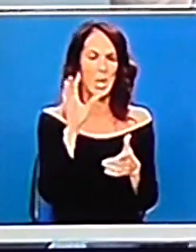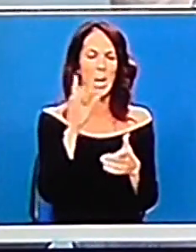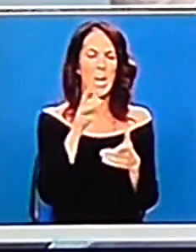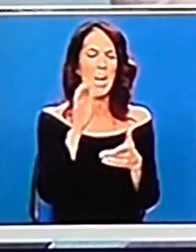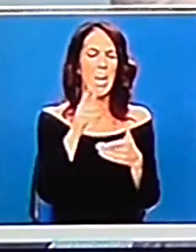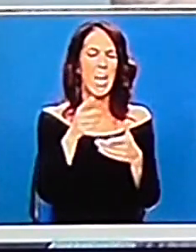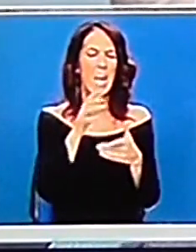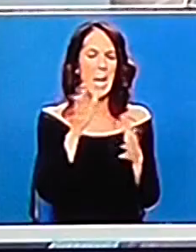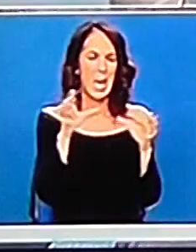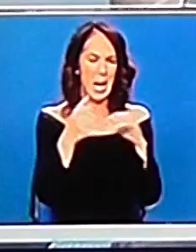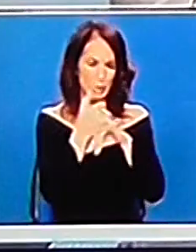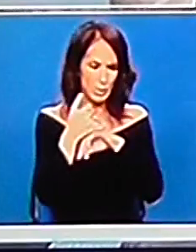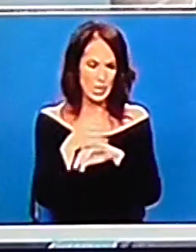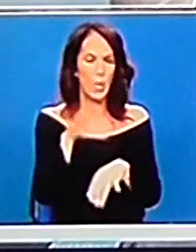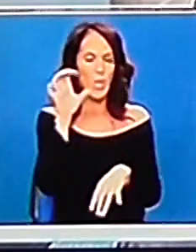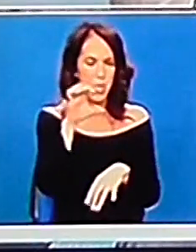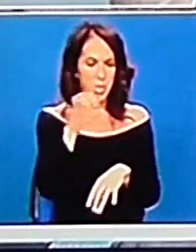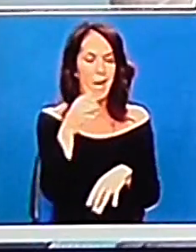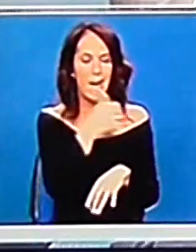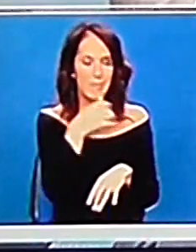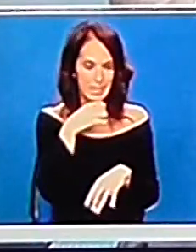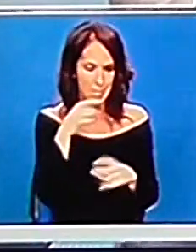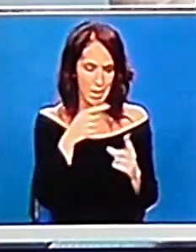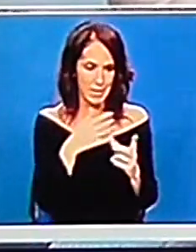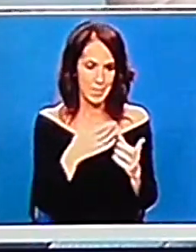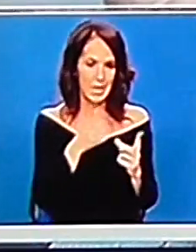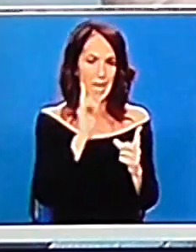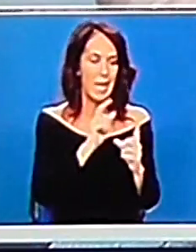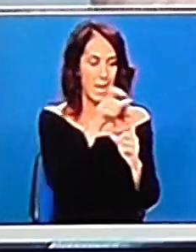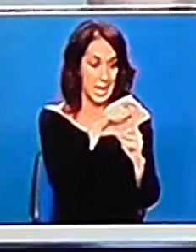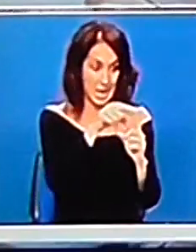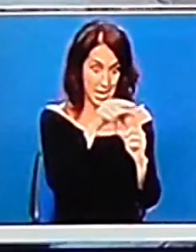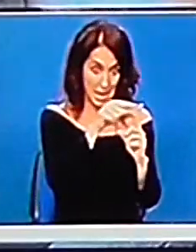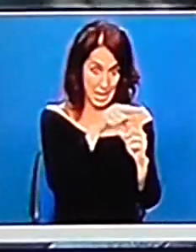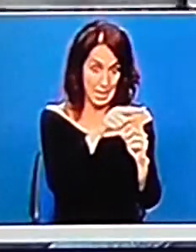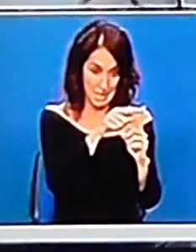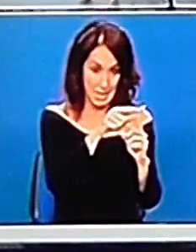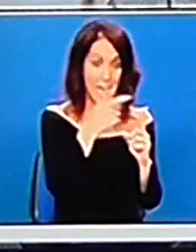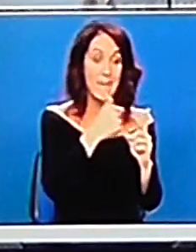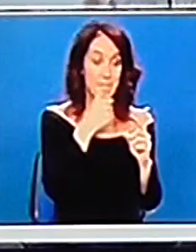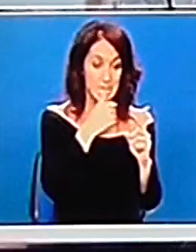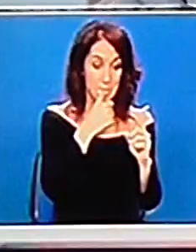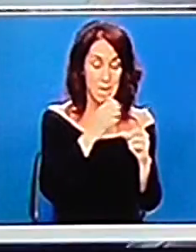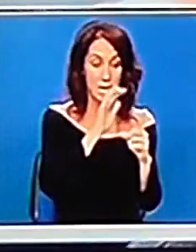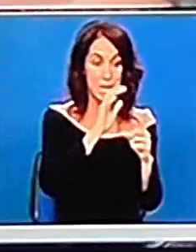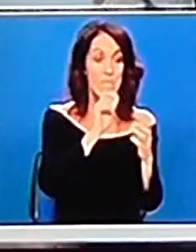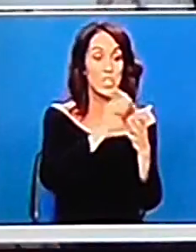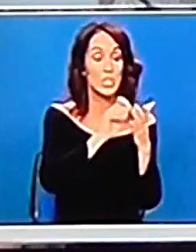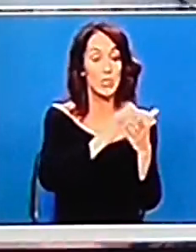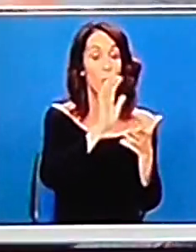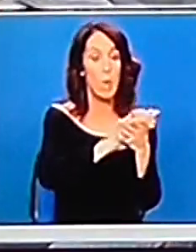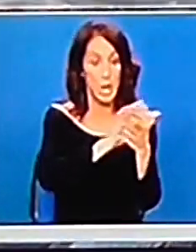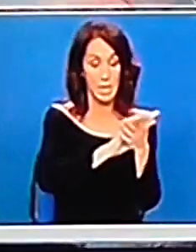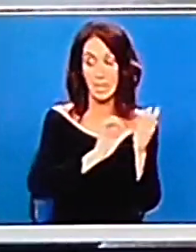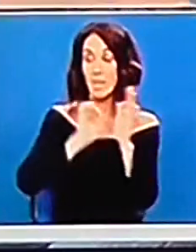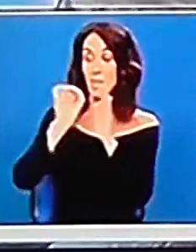colocar com carta é normal devido controle as amigas sozinho a dizer sim eo schiste mal e em um conjunto muito grande de